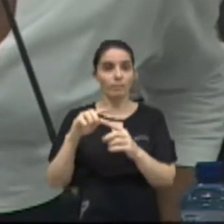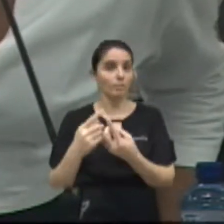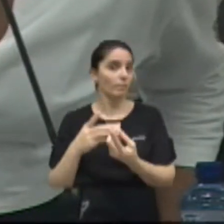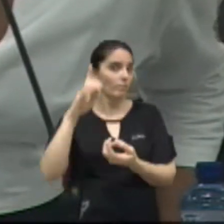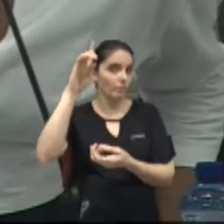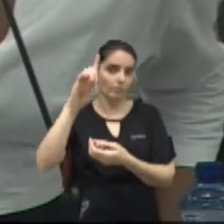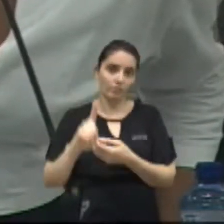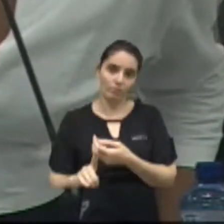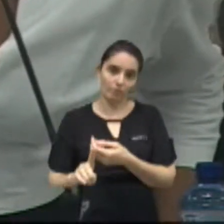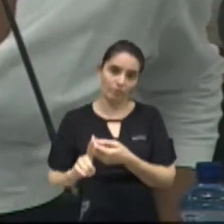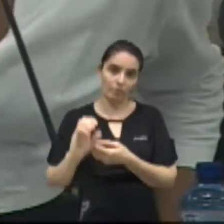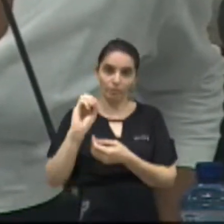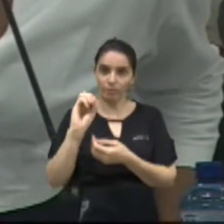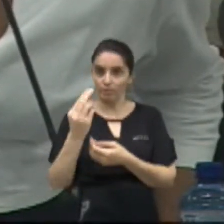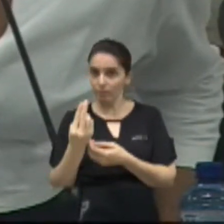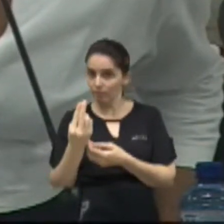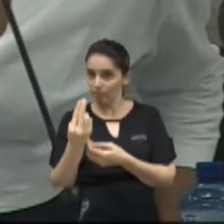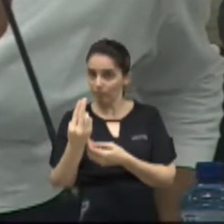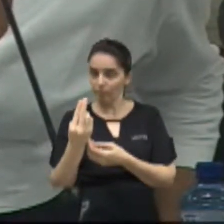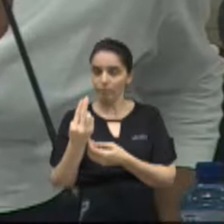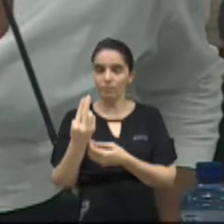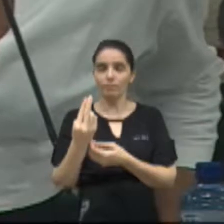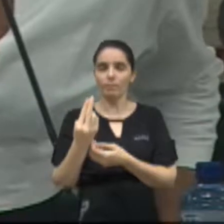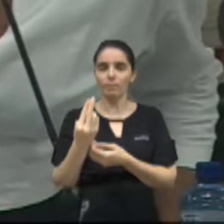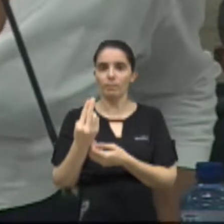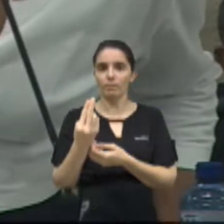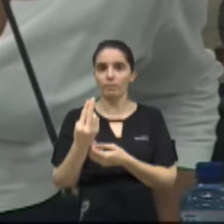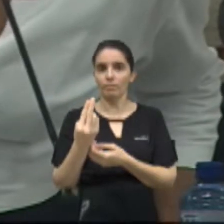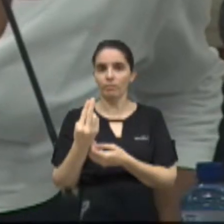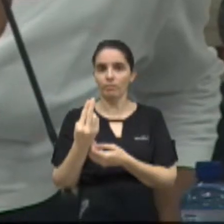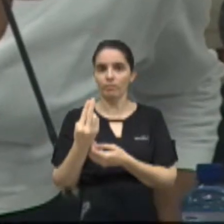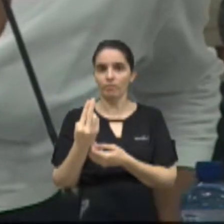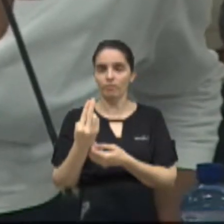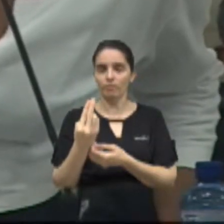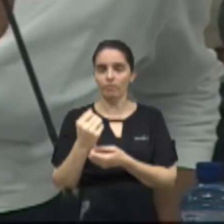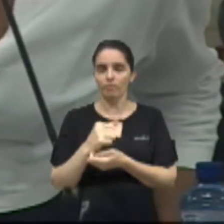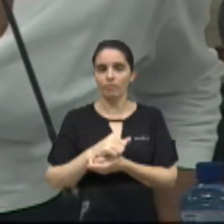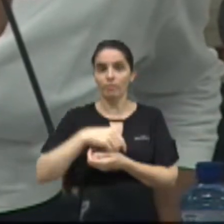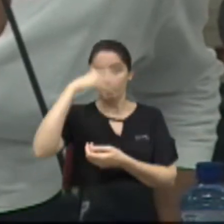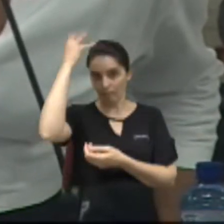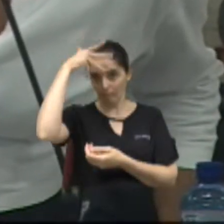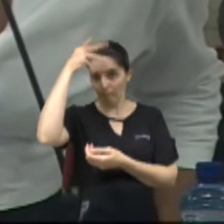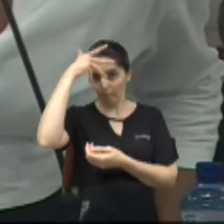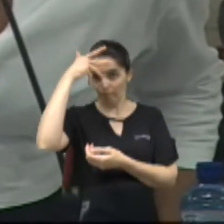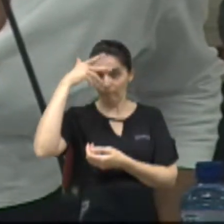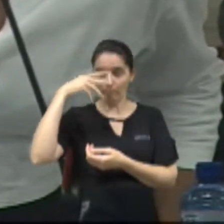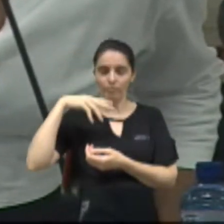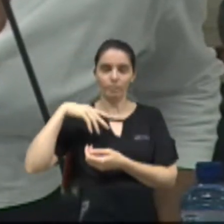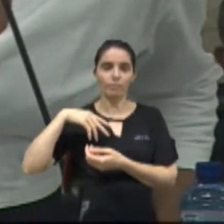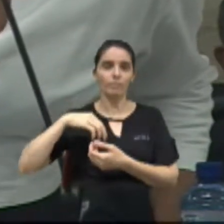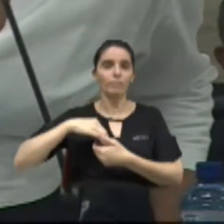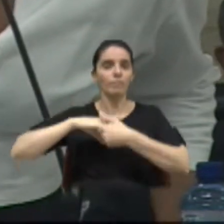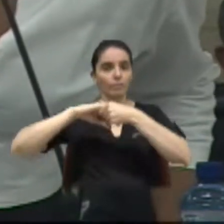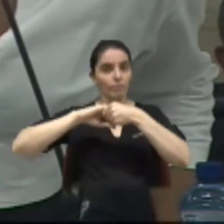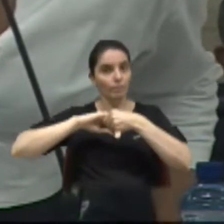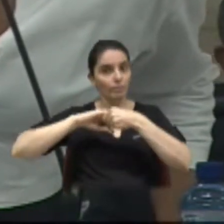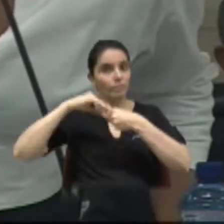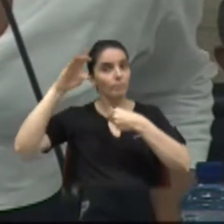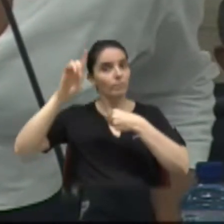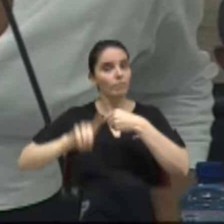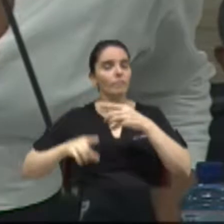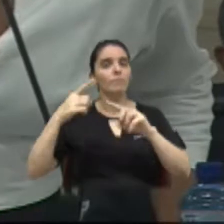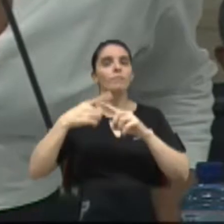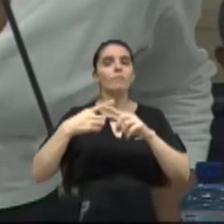aqui, sinceramente, eu parabenizo a direção daquela escola pelo trabalho